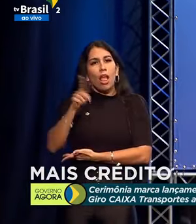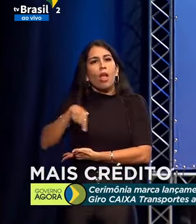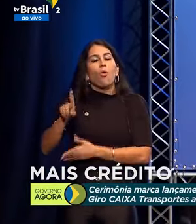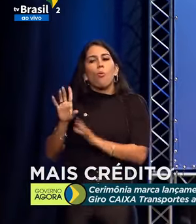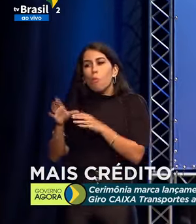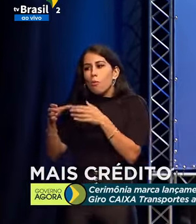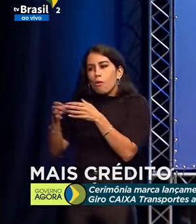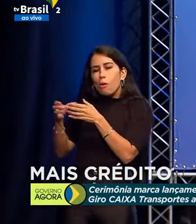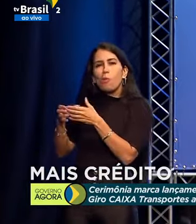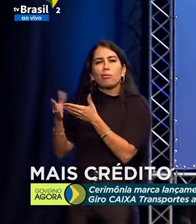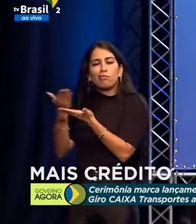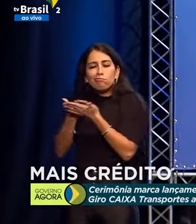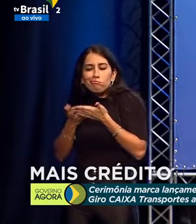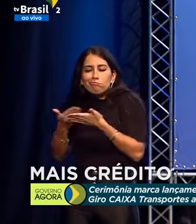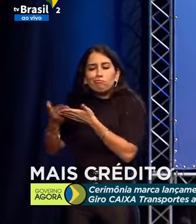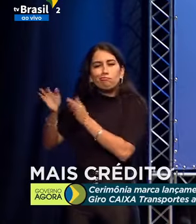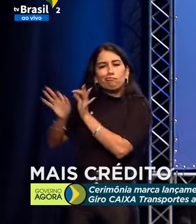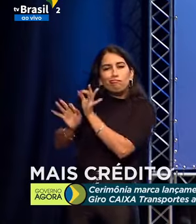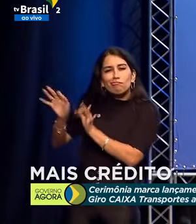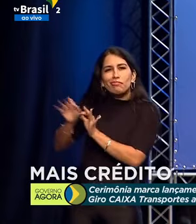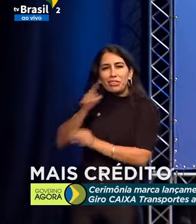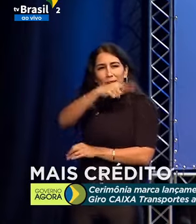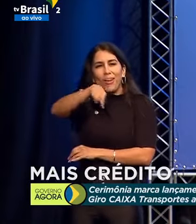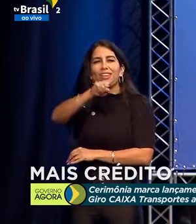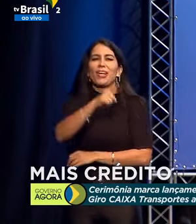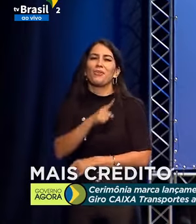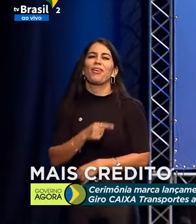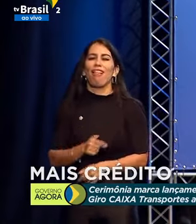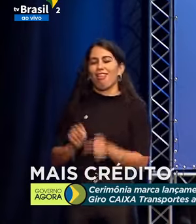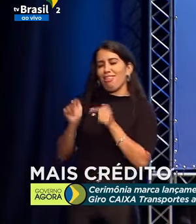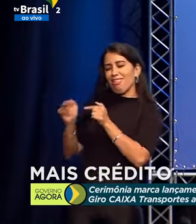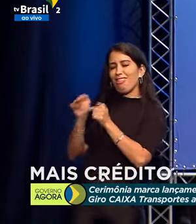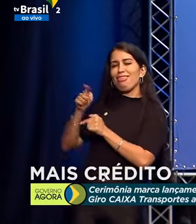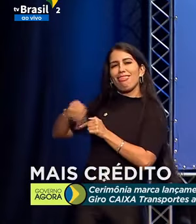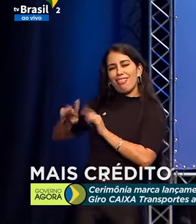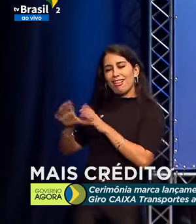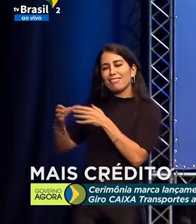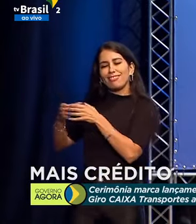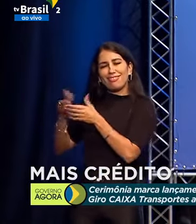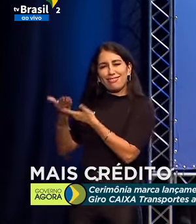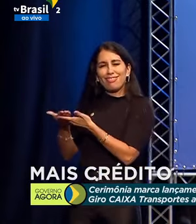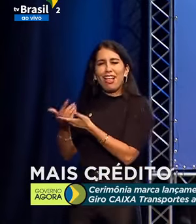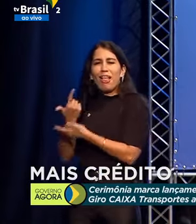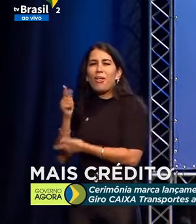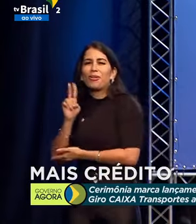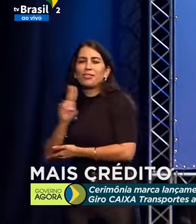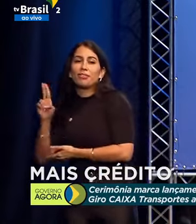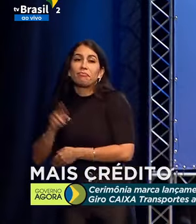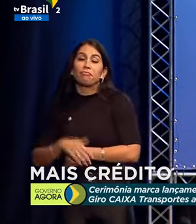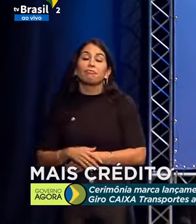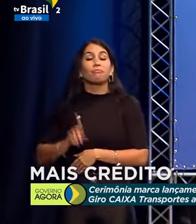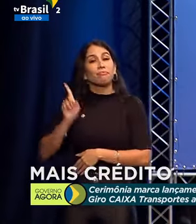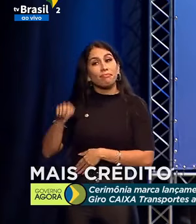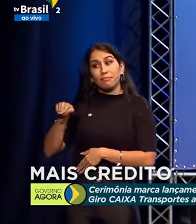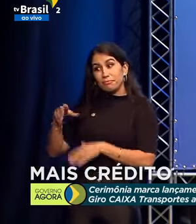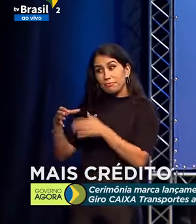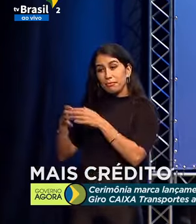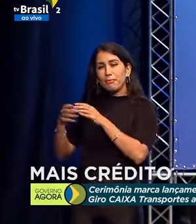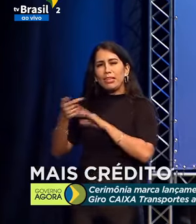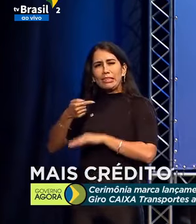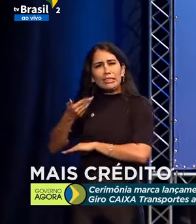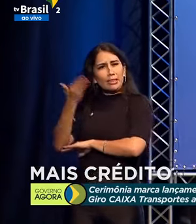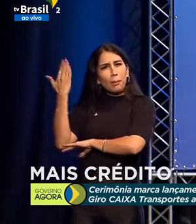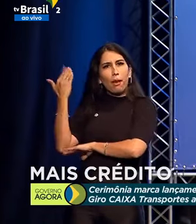econômica, e a imprensa apelidou aquela equipe econômica, que era excelente, de Dream Team. A equipe econômica passada fez um